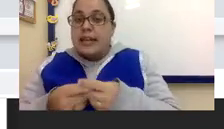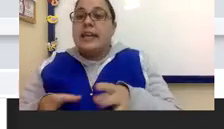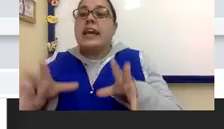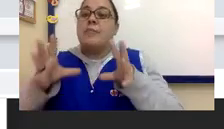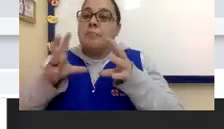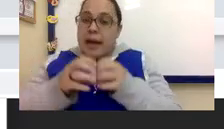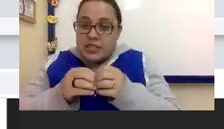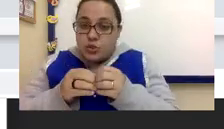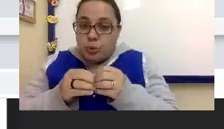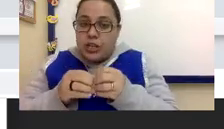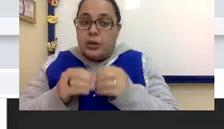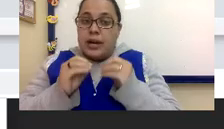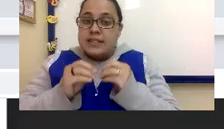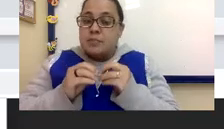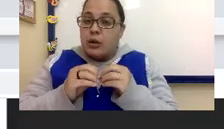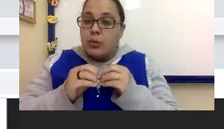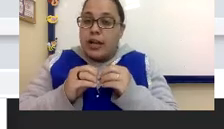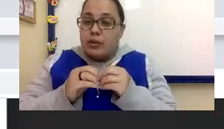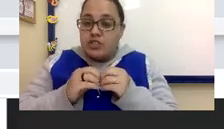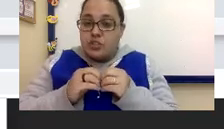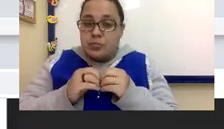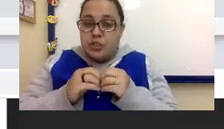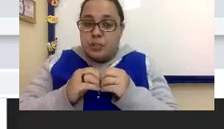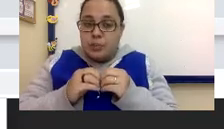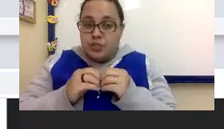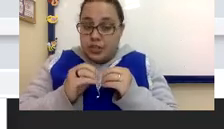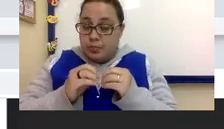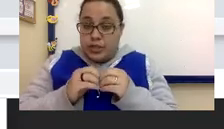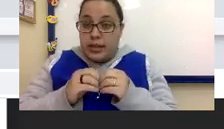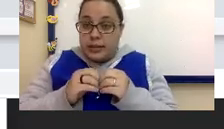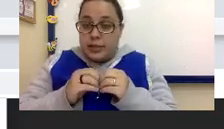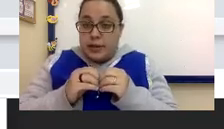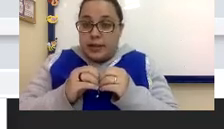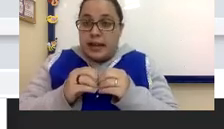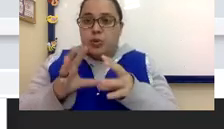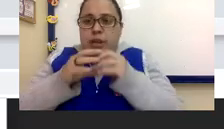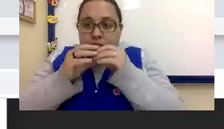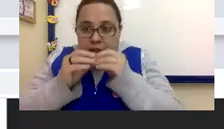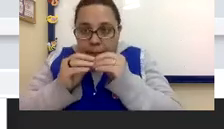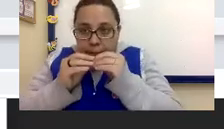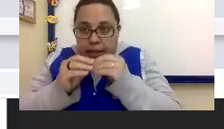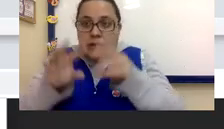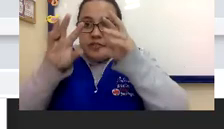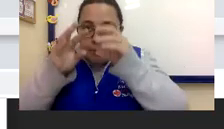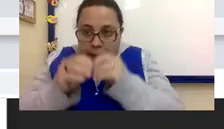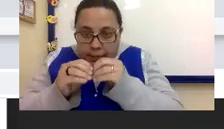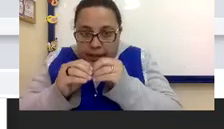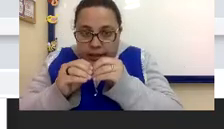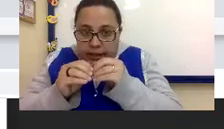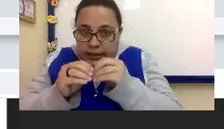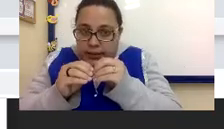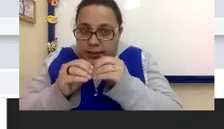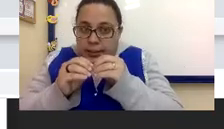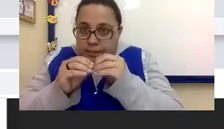pepsina, que quebra mais um pouquinho essas macromoléculas de proteína. Tá? Tudo que já tá bem pequenininho vai ficar mais